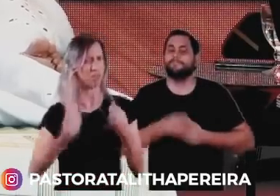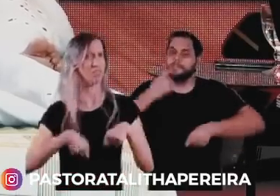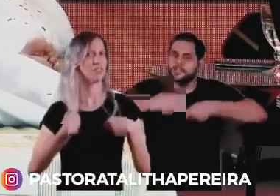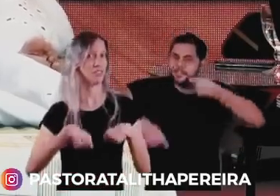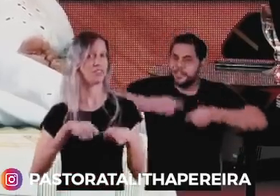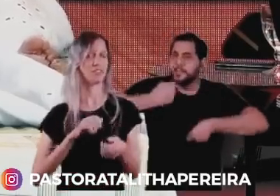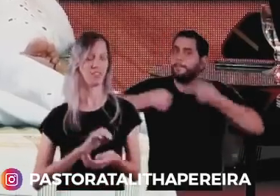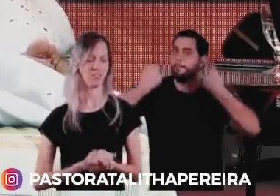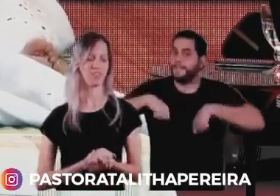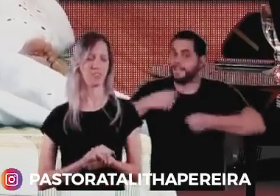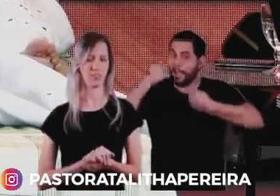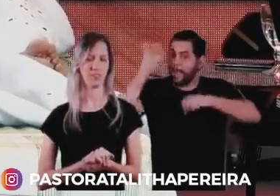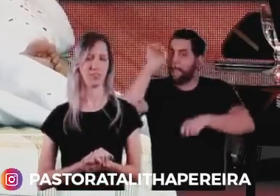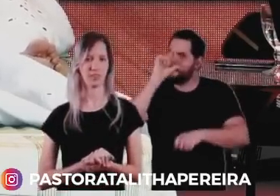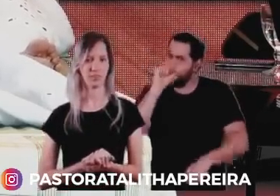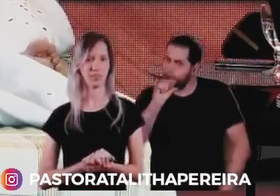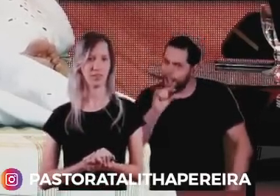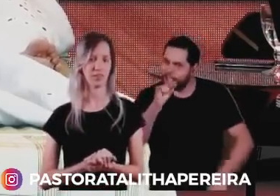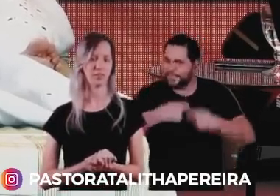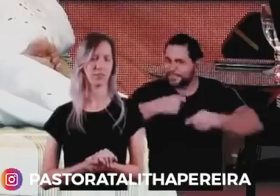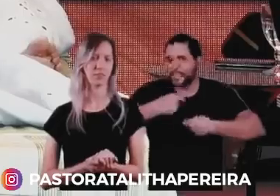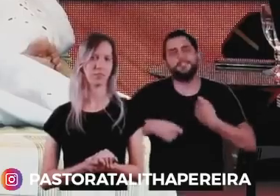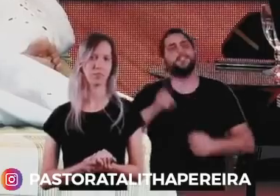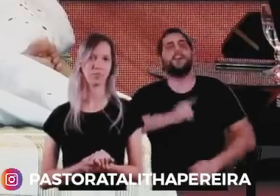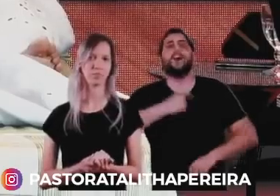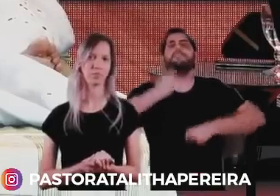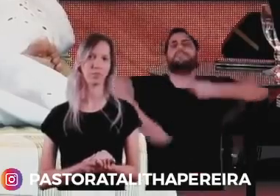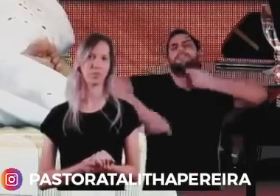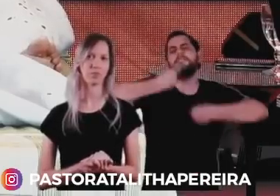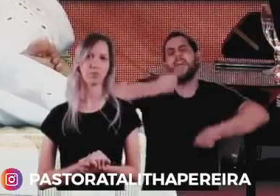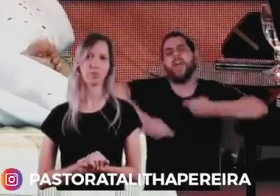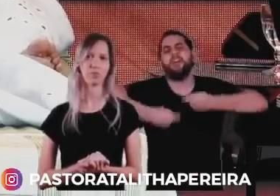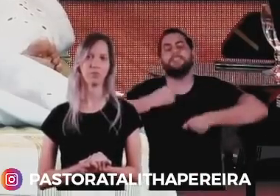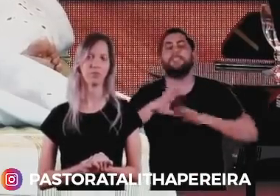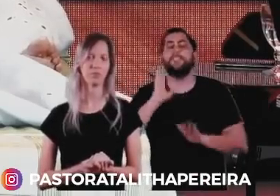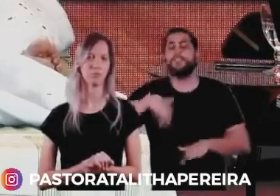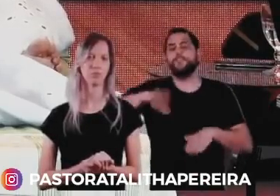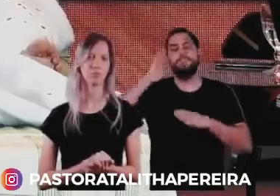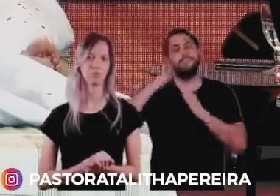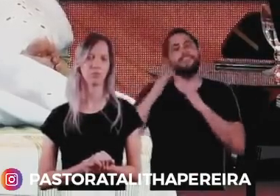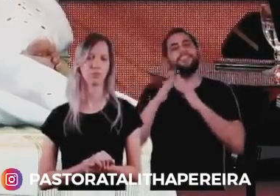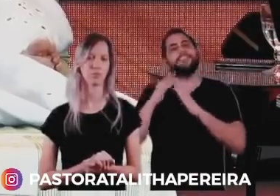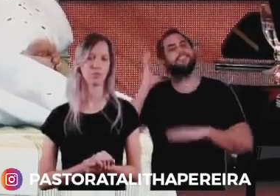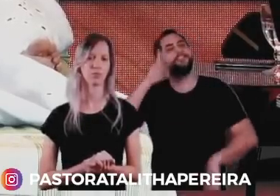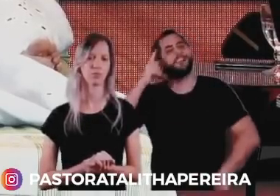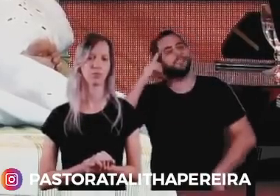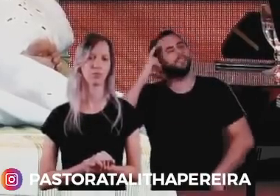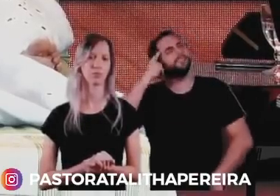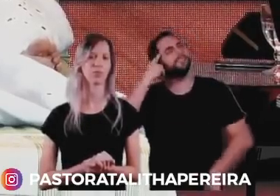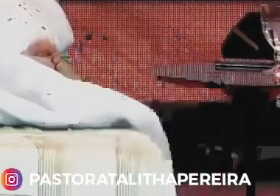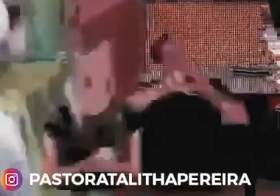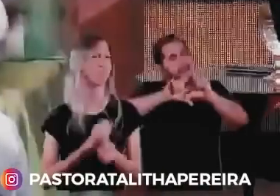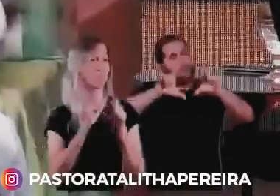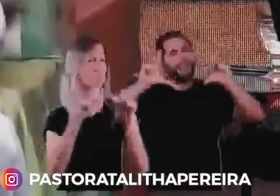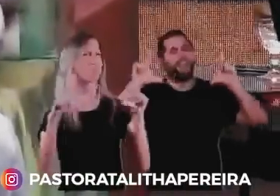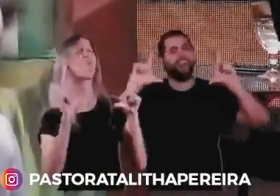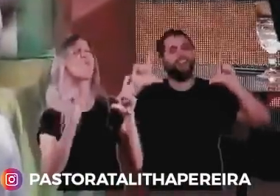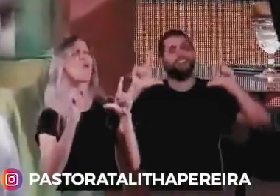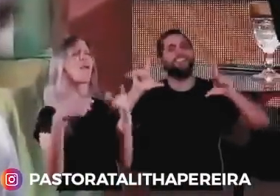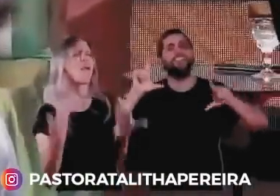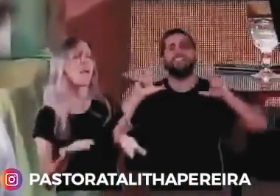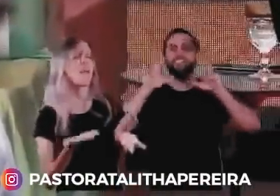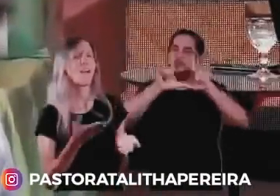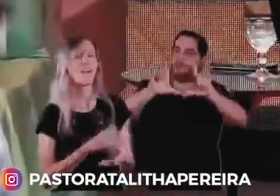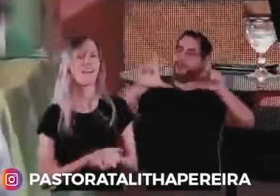irmão. Não é pouco sexo, não. Sabe? Sexo, olha, em casa eu já estou com a ideia de uma plaquinha, meu filho. Que placa? Eu vou botar aqui